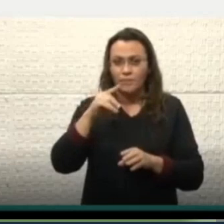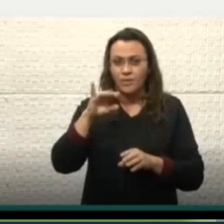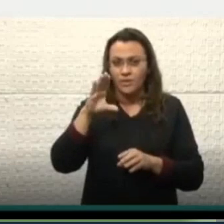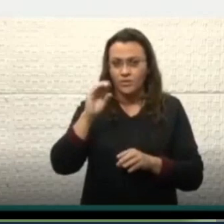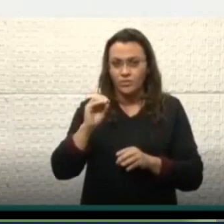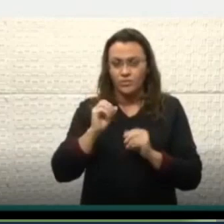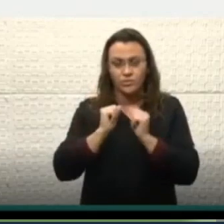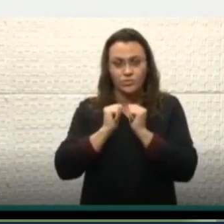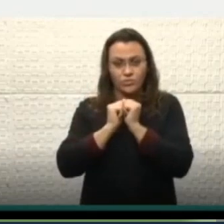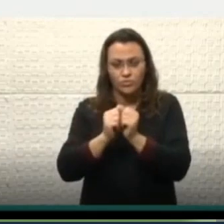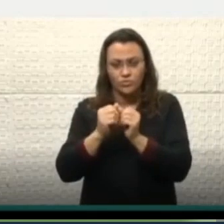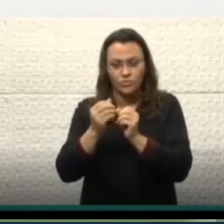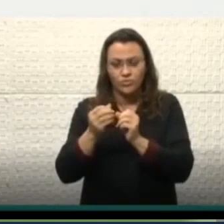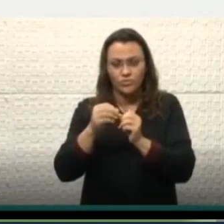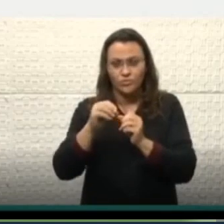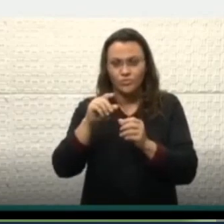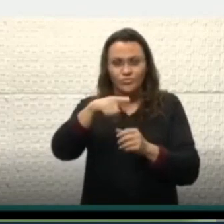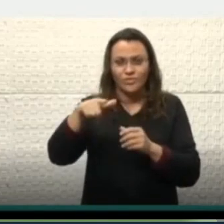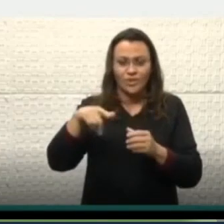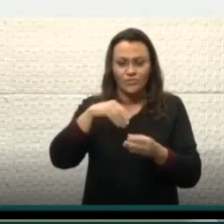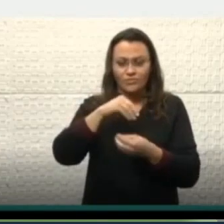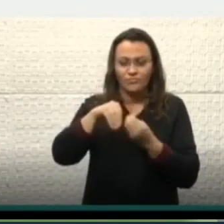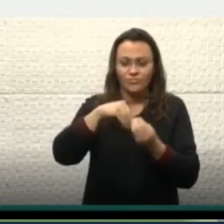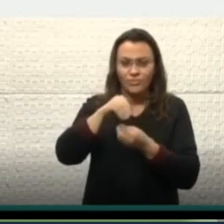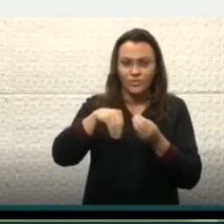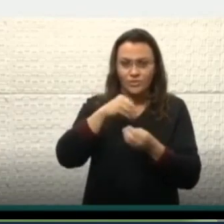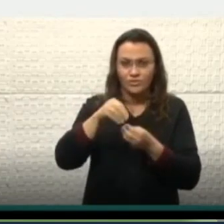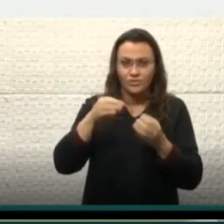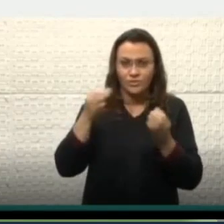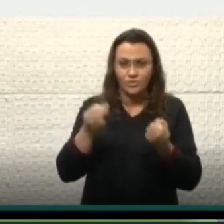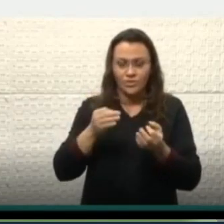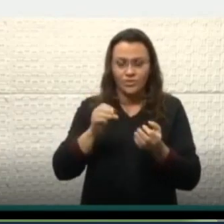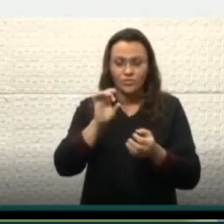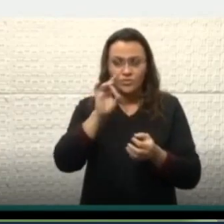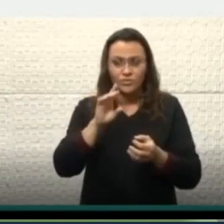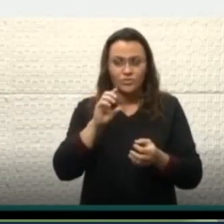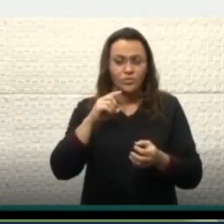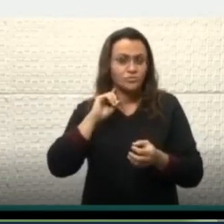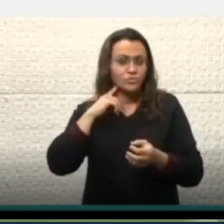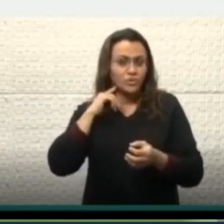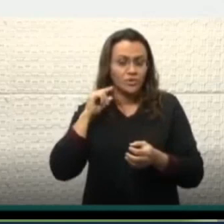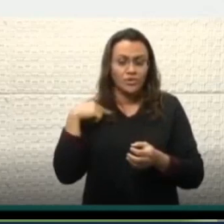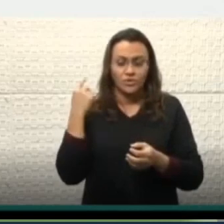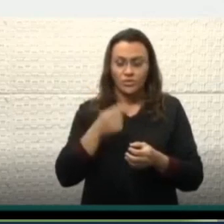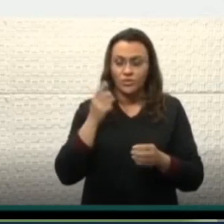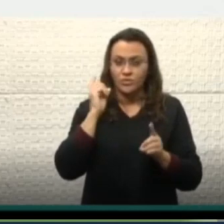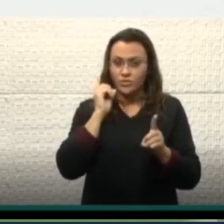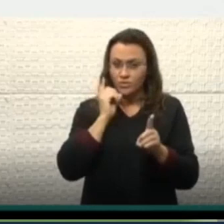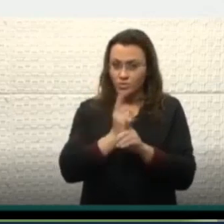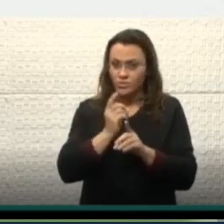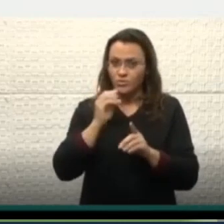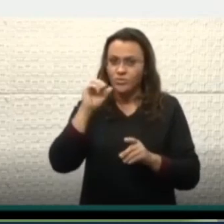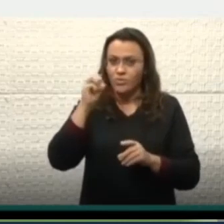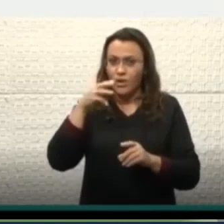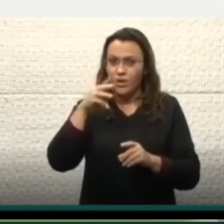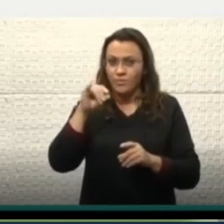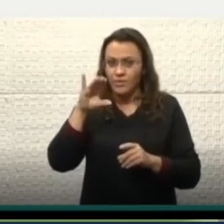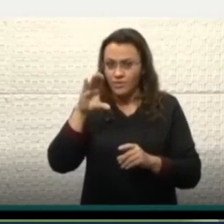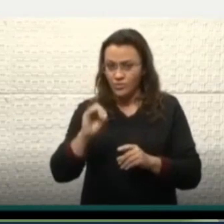sobrou aderido, mas é uma sujidade que nós encontramos diretamente no amido de milho.